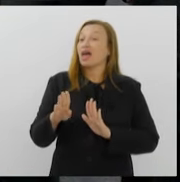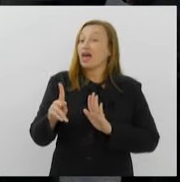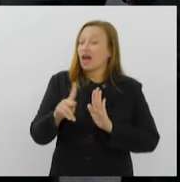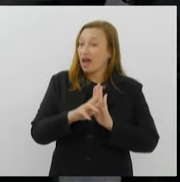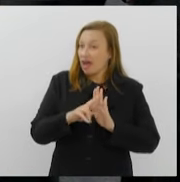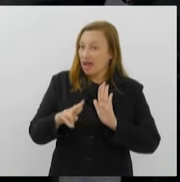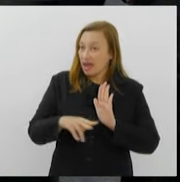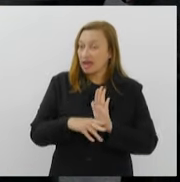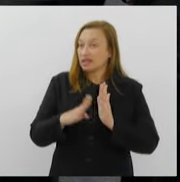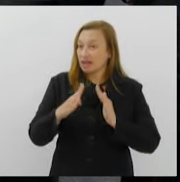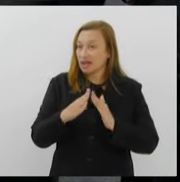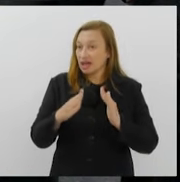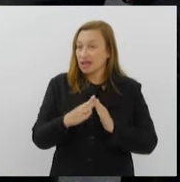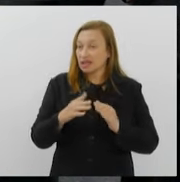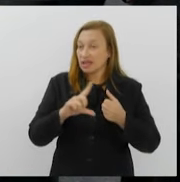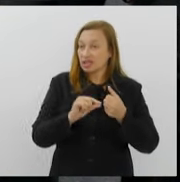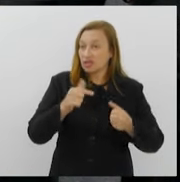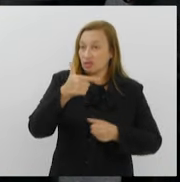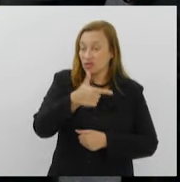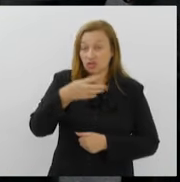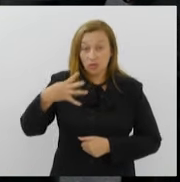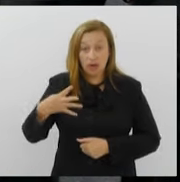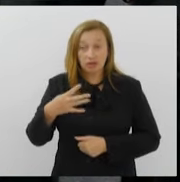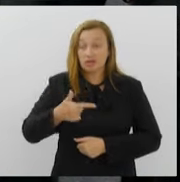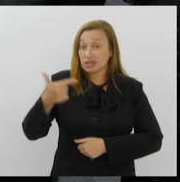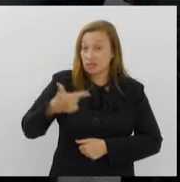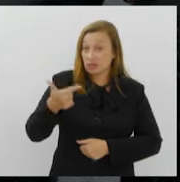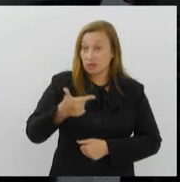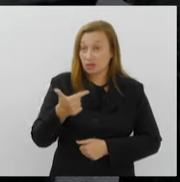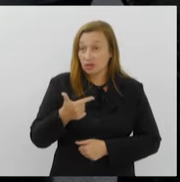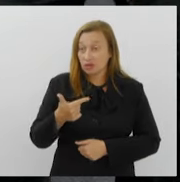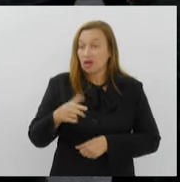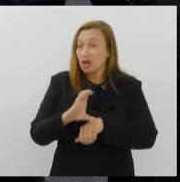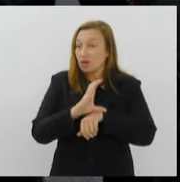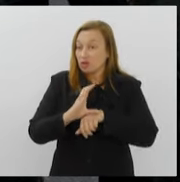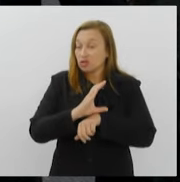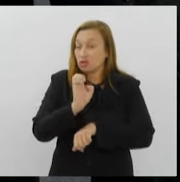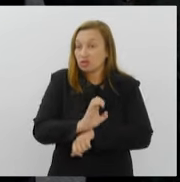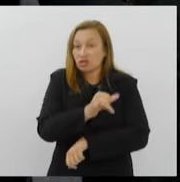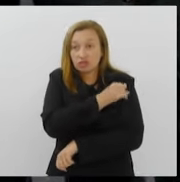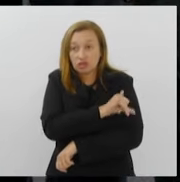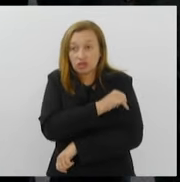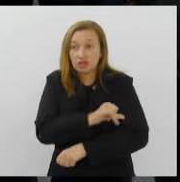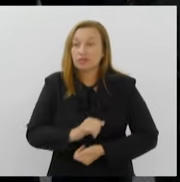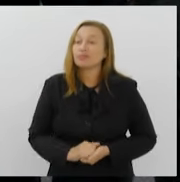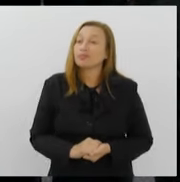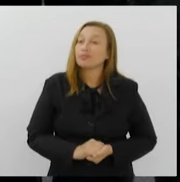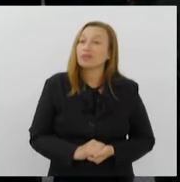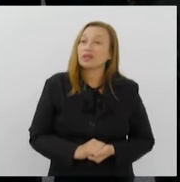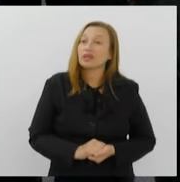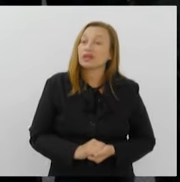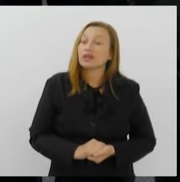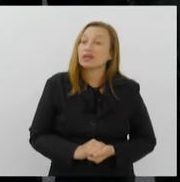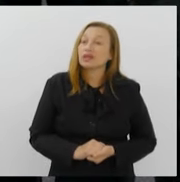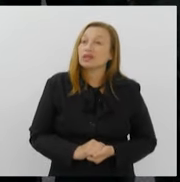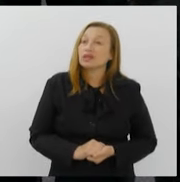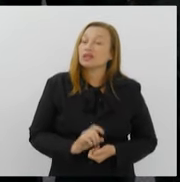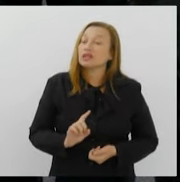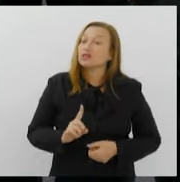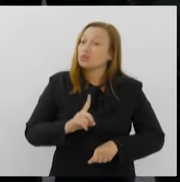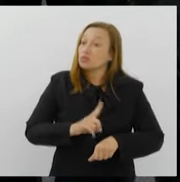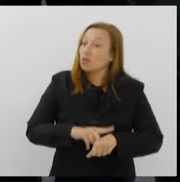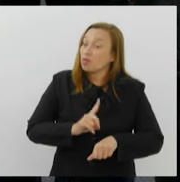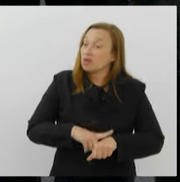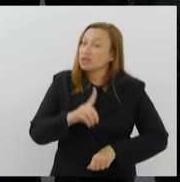artigo 24. Segundo lugar, trazendo a Constituição do Estado do Rio de Janeiro. E aí, a partir do momento que